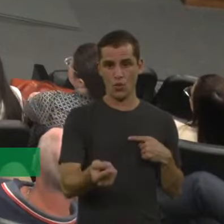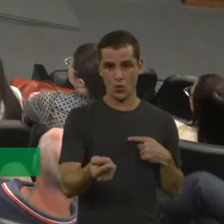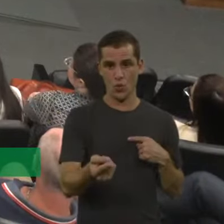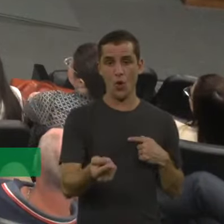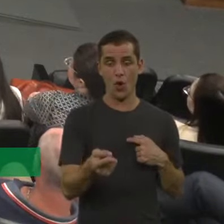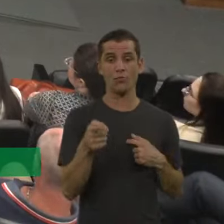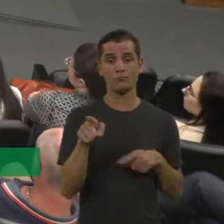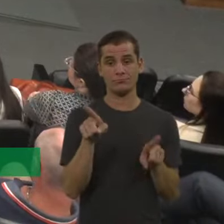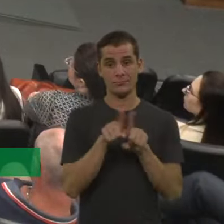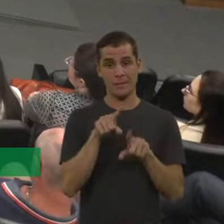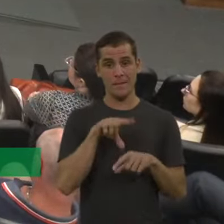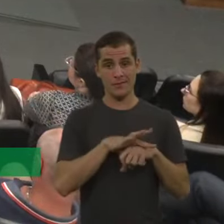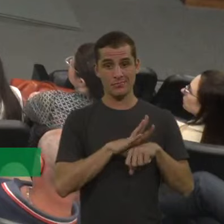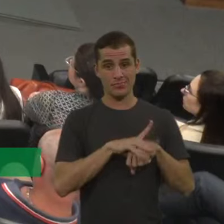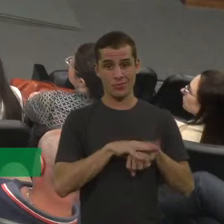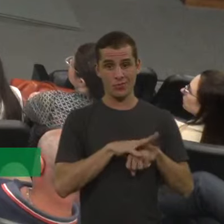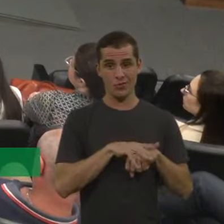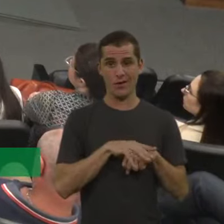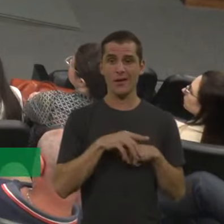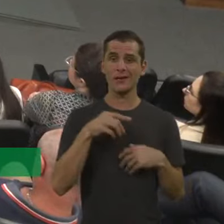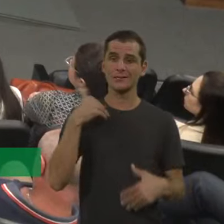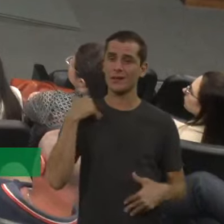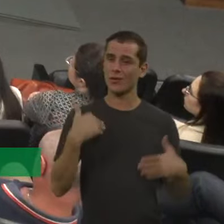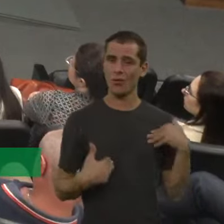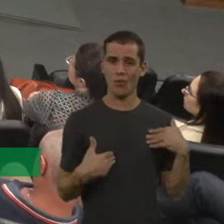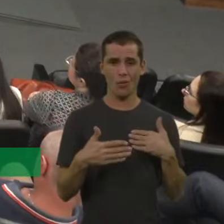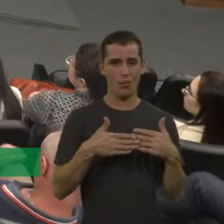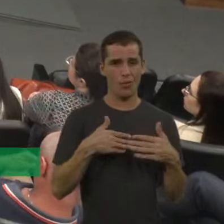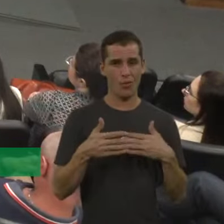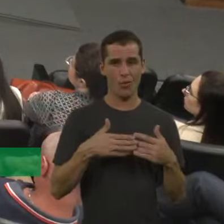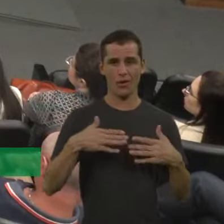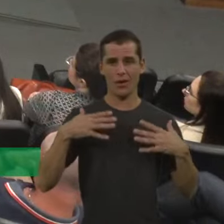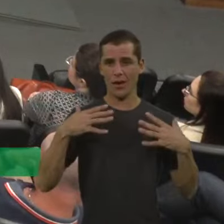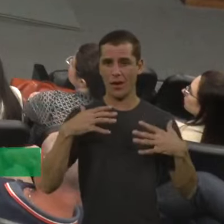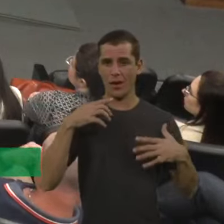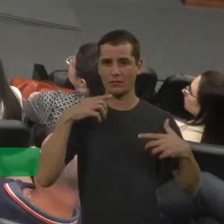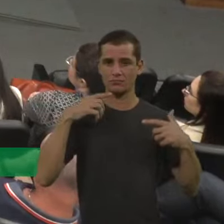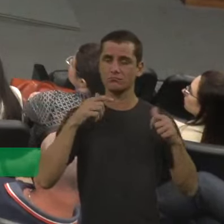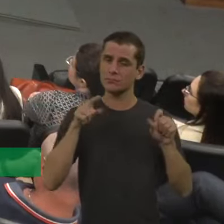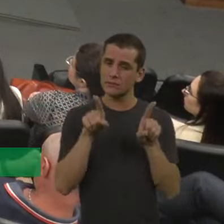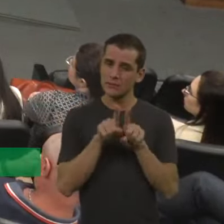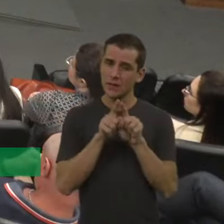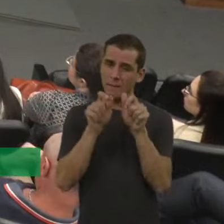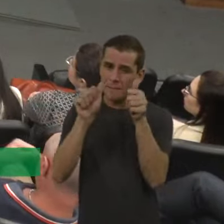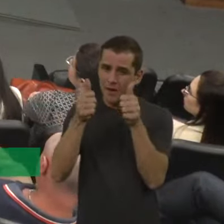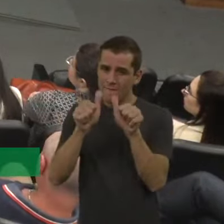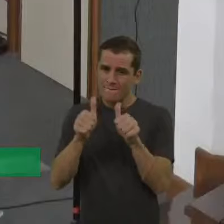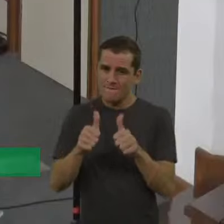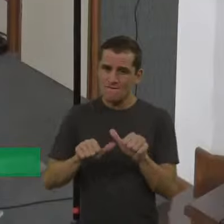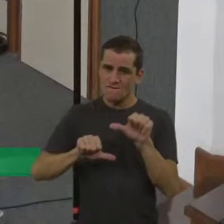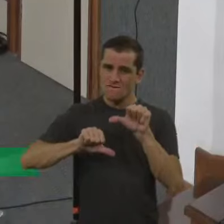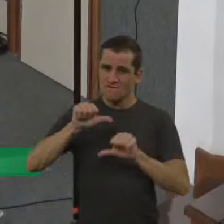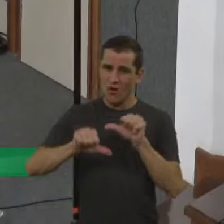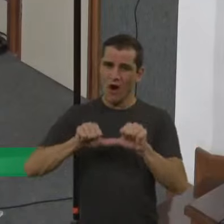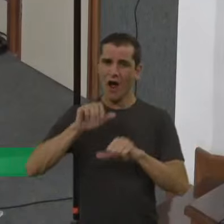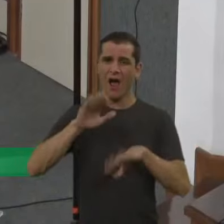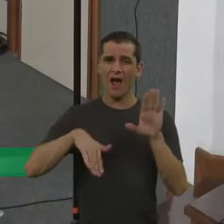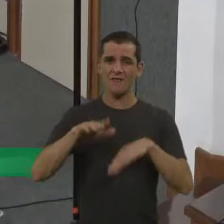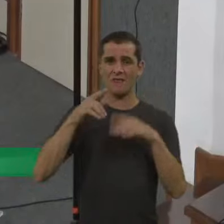viu, acomete qualquer parte do corpo, ela é deformante, então não pode sair para trabalhar naquele dia que está com angedema